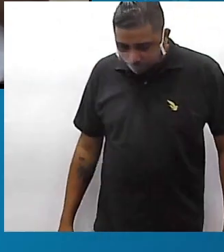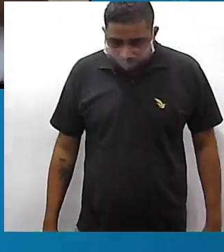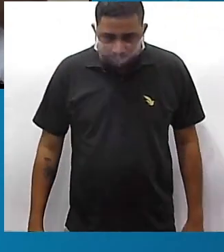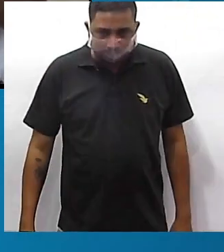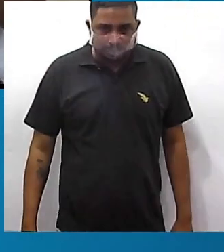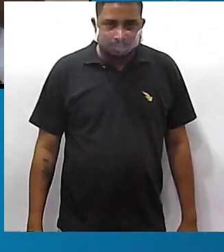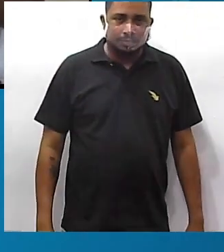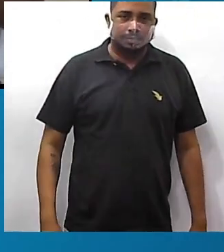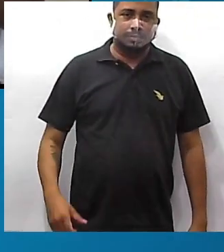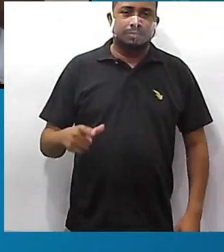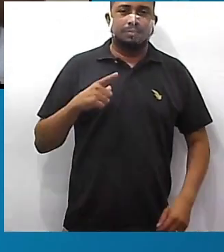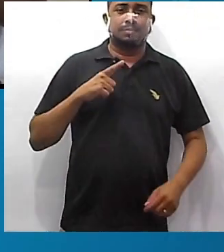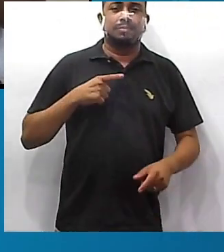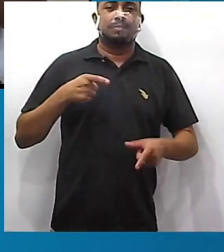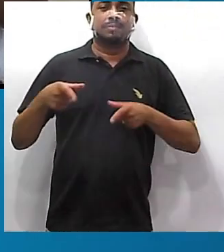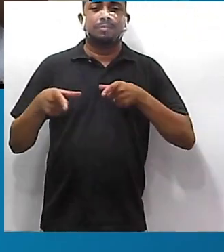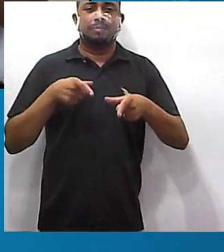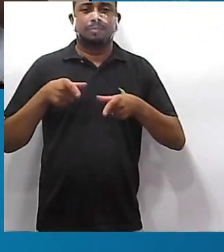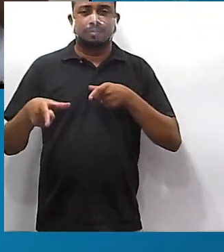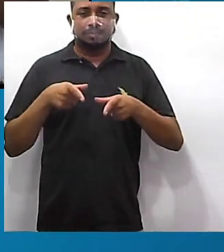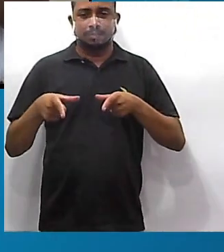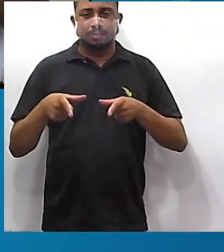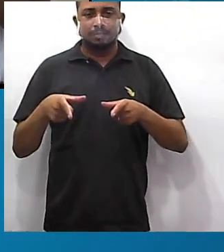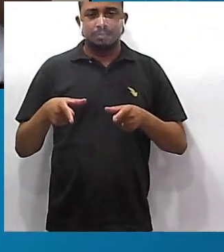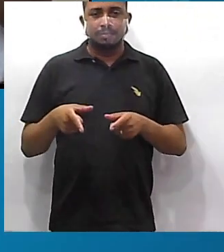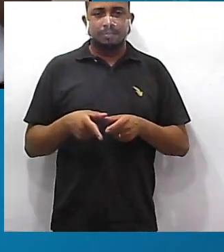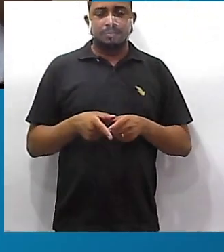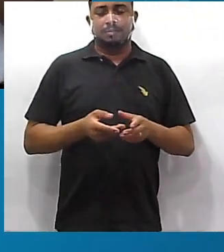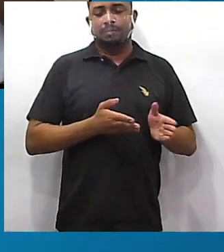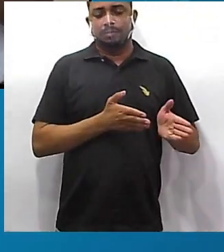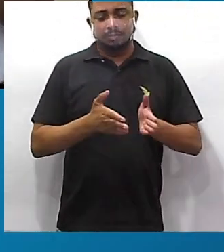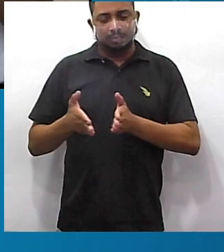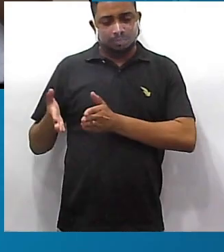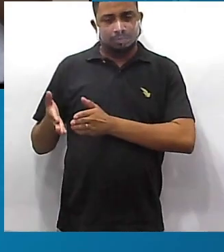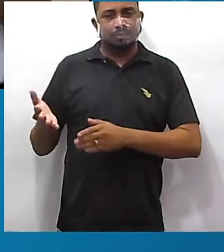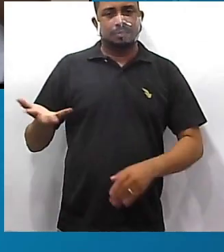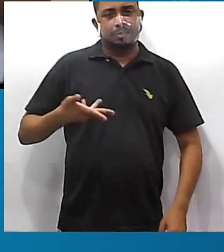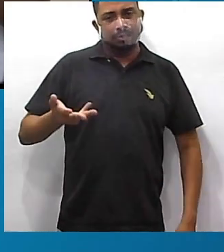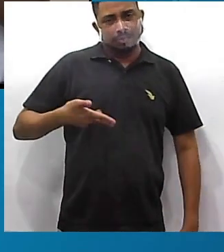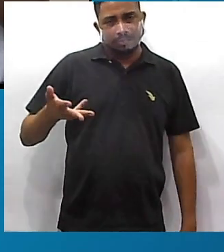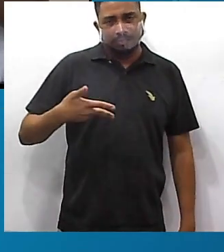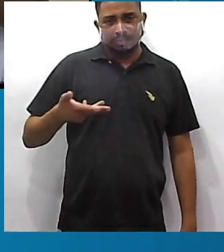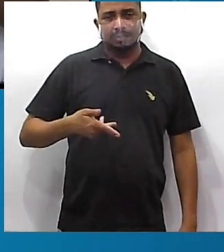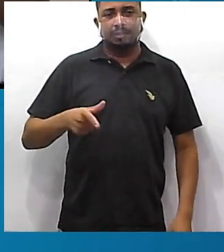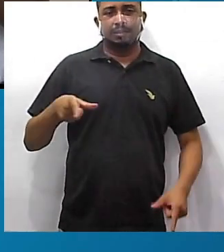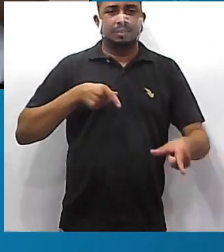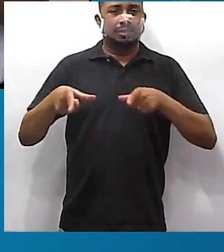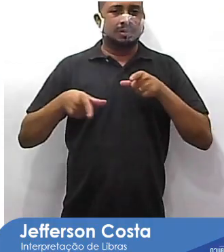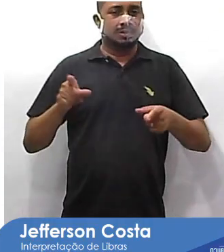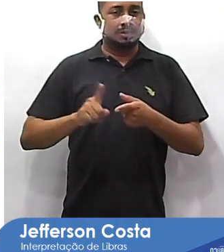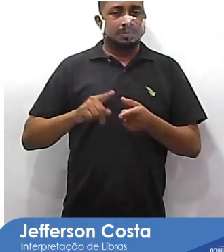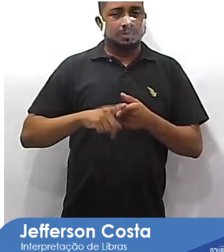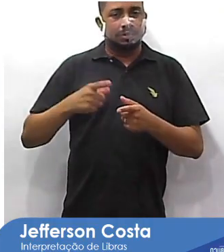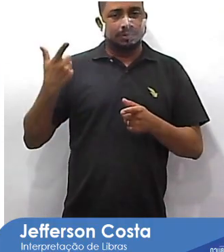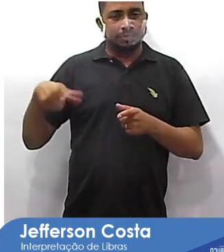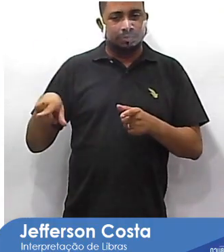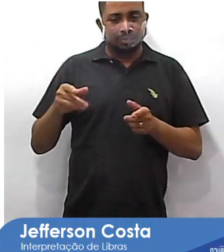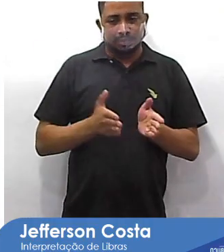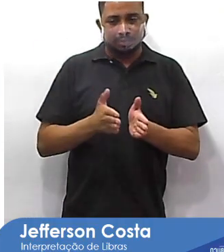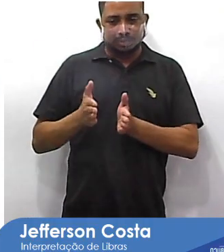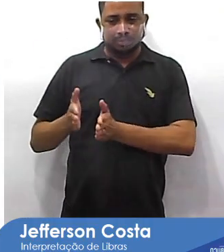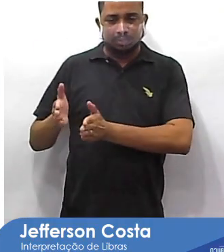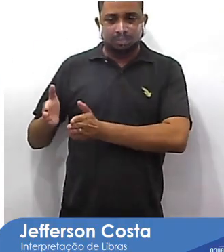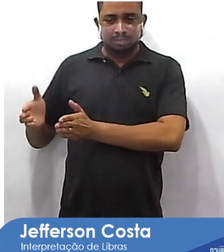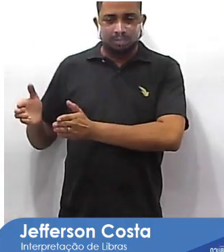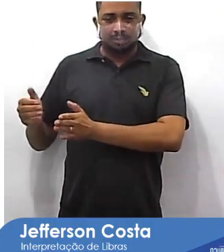que trabalha numa determinada linha de produção, né, com o outro indivíduo que trabalha em outra linha, isso é, em linhas